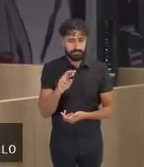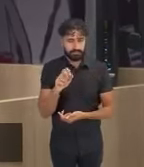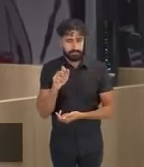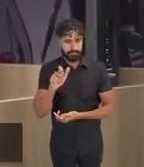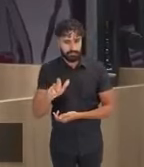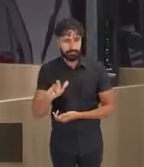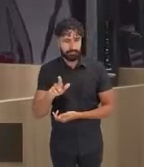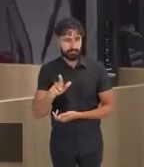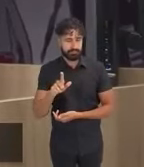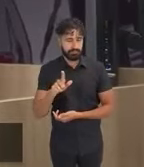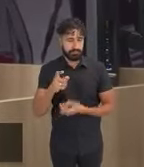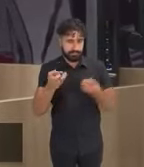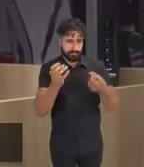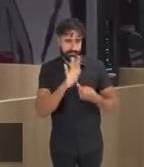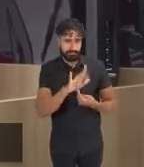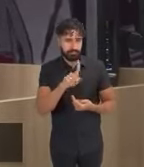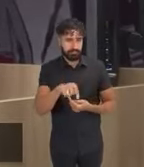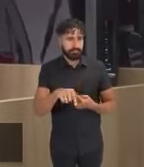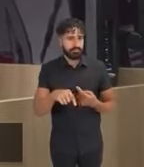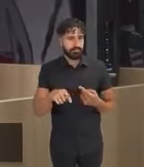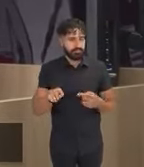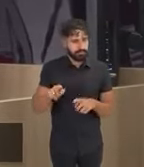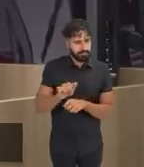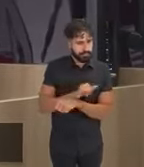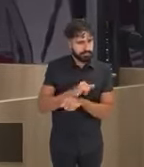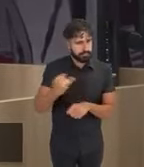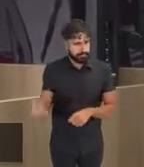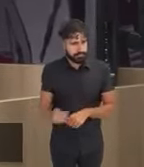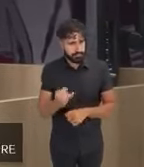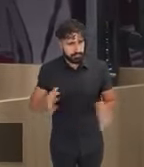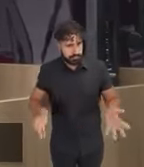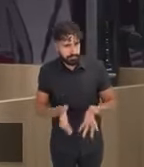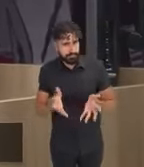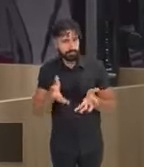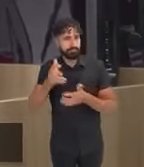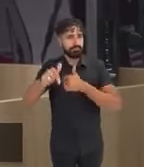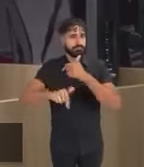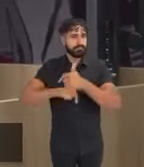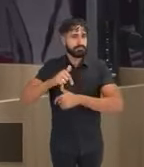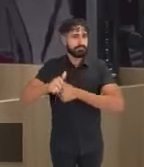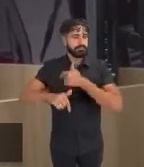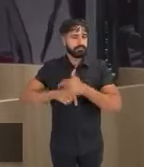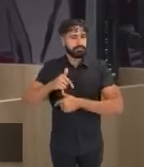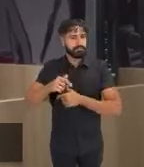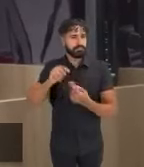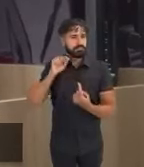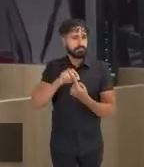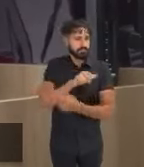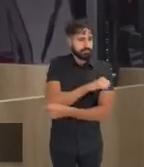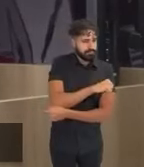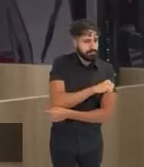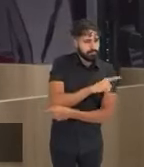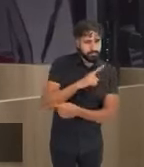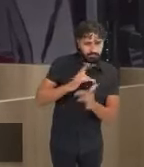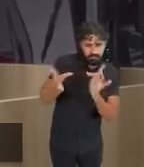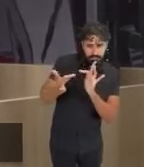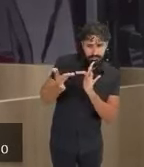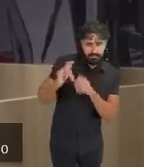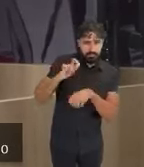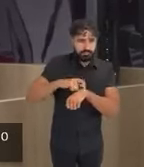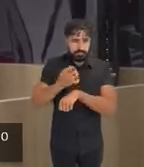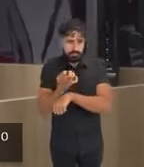explorado, ele tem sido um vetor muito importante no fomento à empregabilidade, para que esse contato que o aluno tem no estágio,